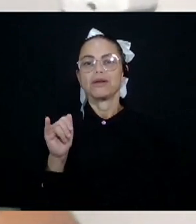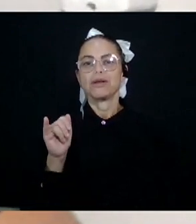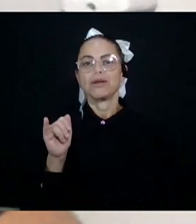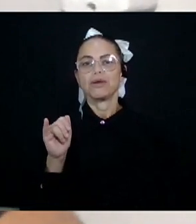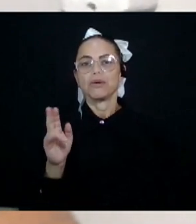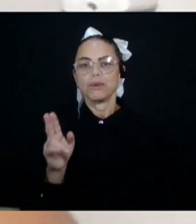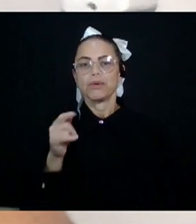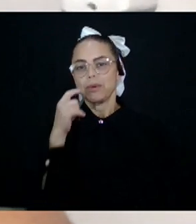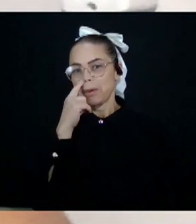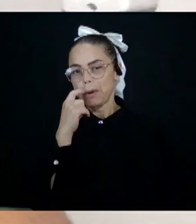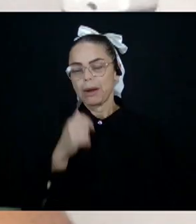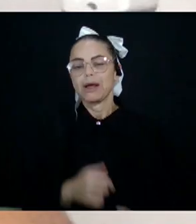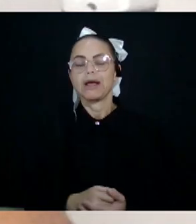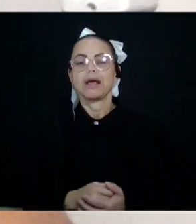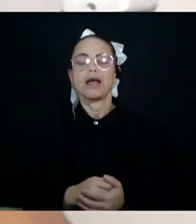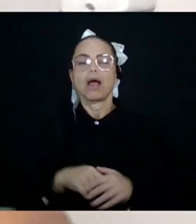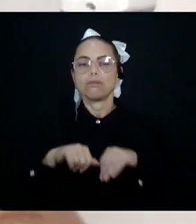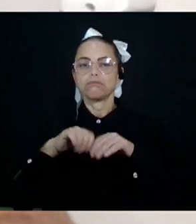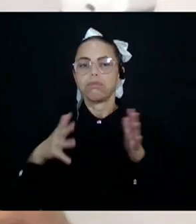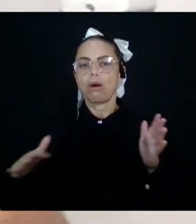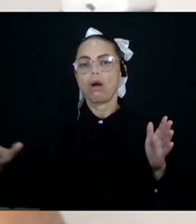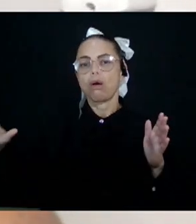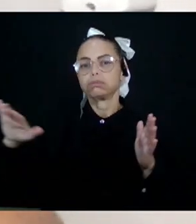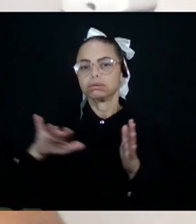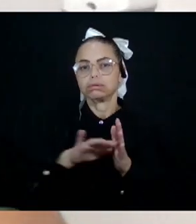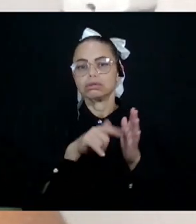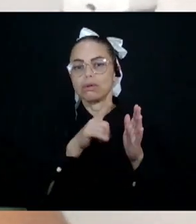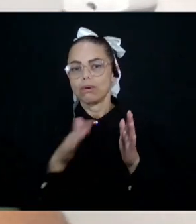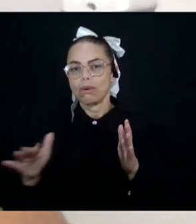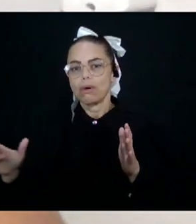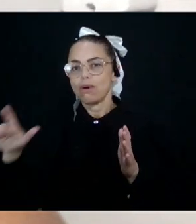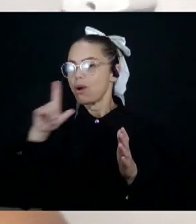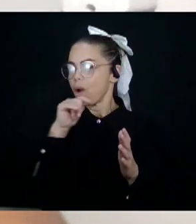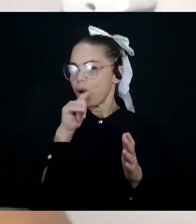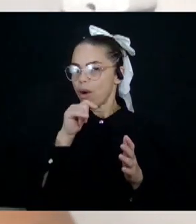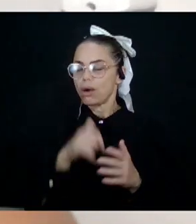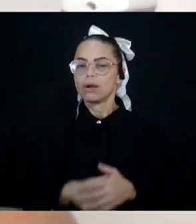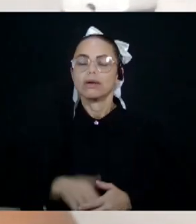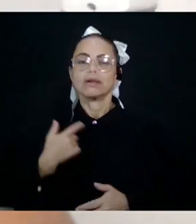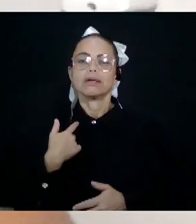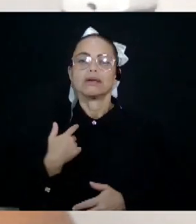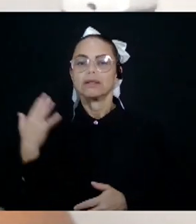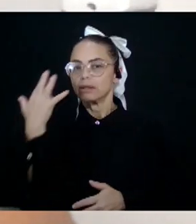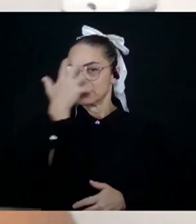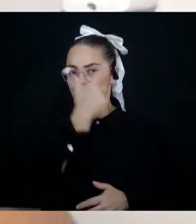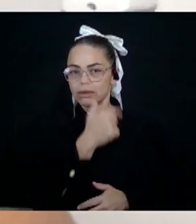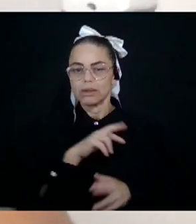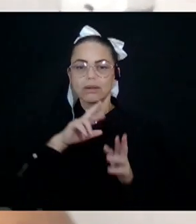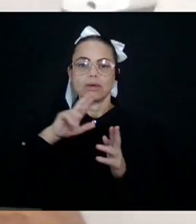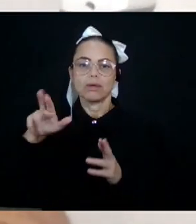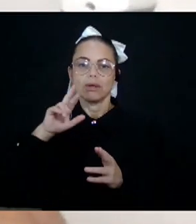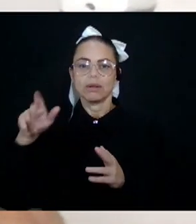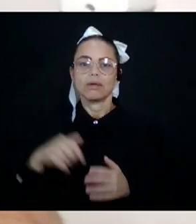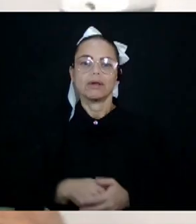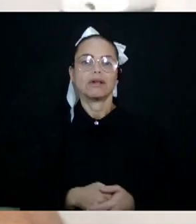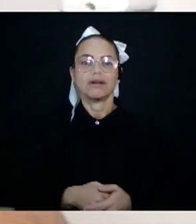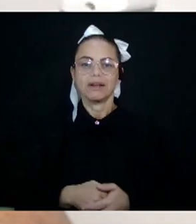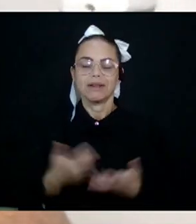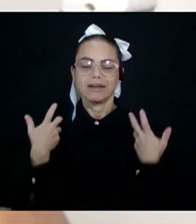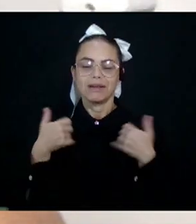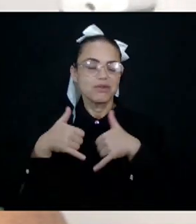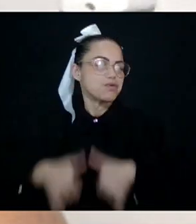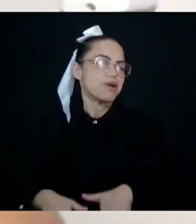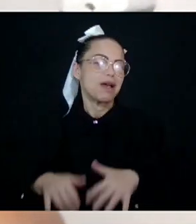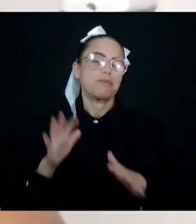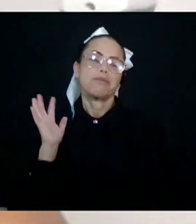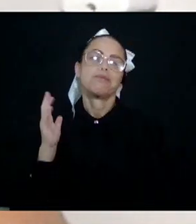Brasil. Porque é tão bonito lá e é tudo tão diferenciado e você quer ficar.